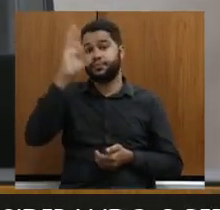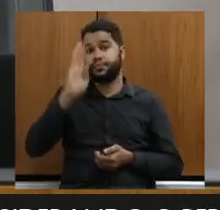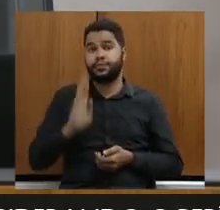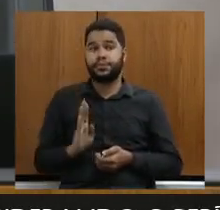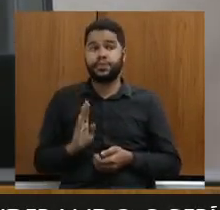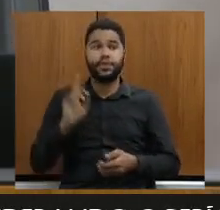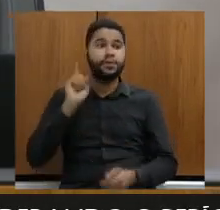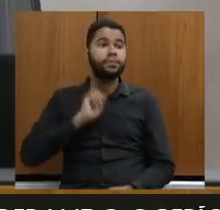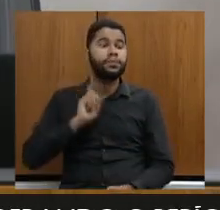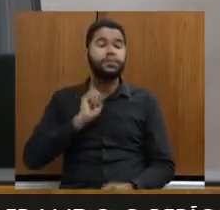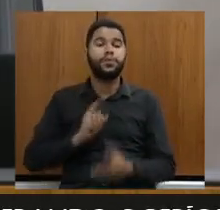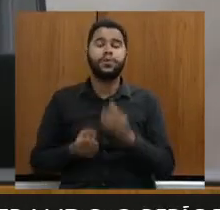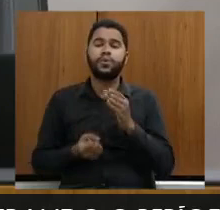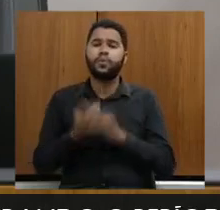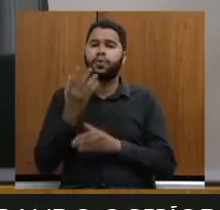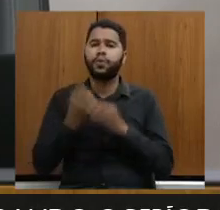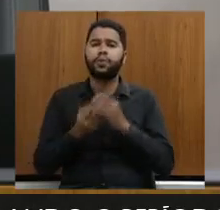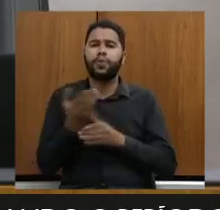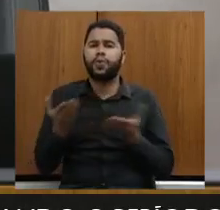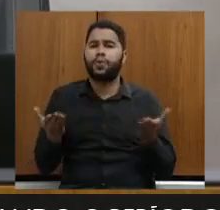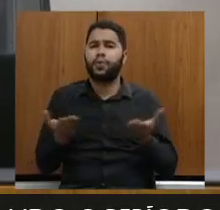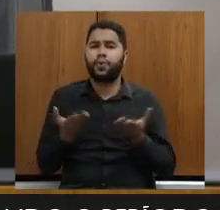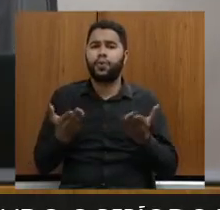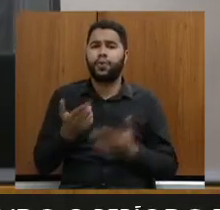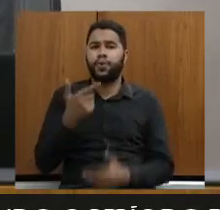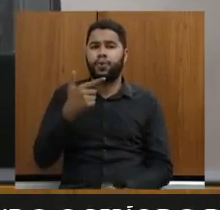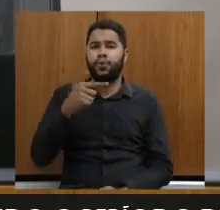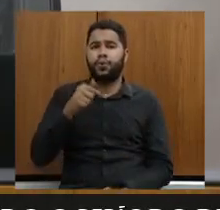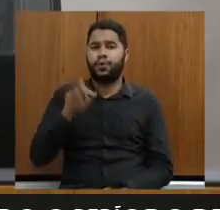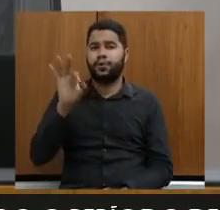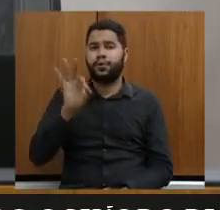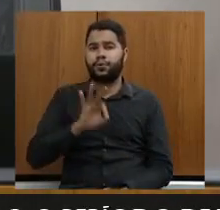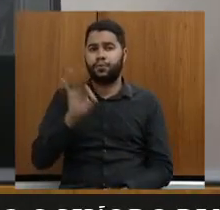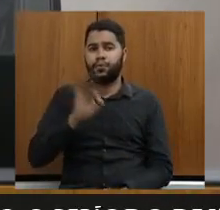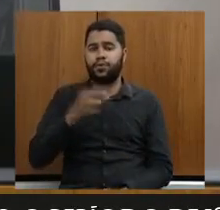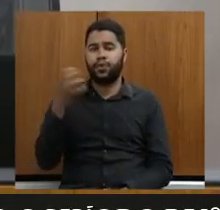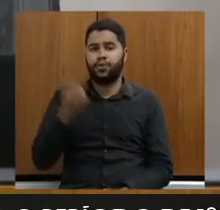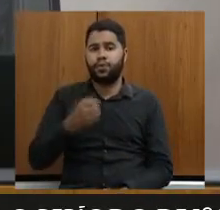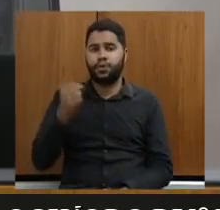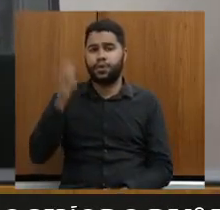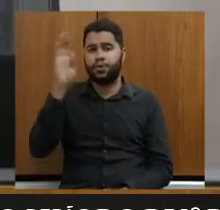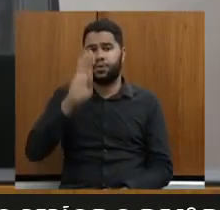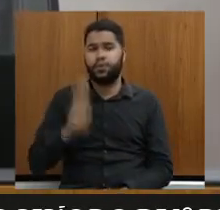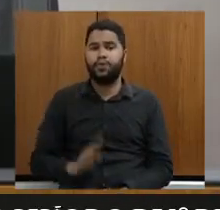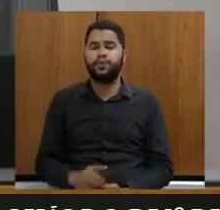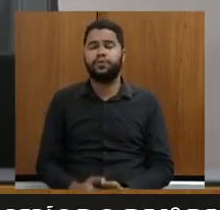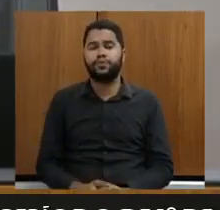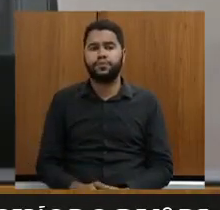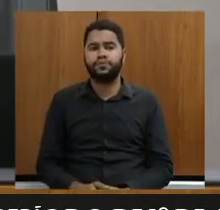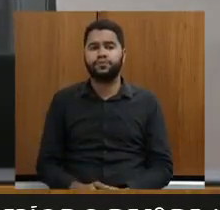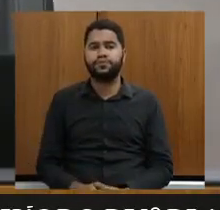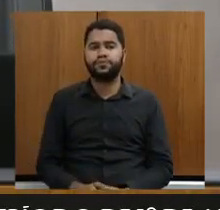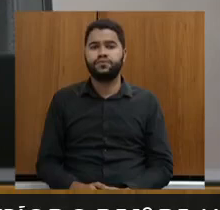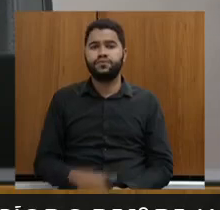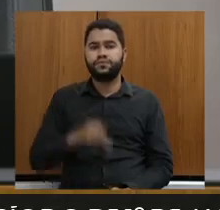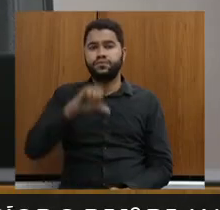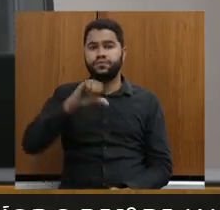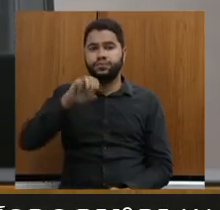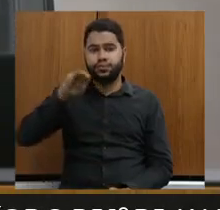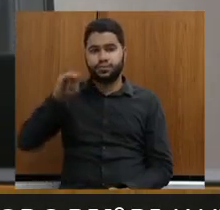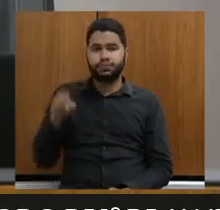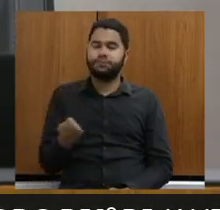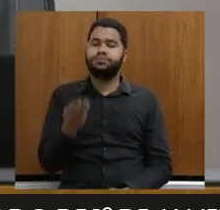Brasil Minas Gerais produz hoje 27 por cento do leite do Brasil a 9